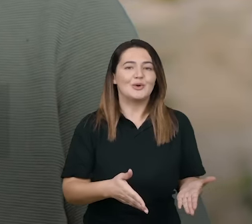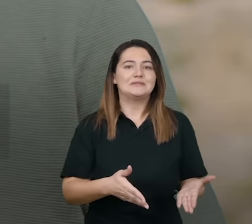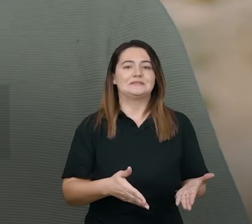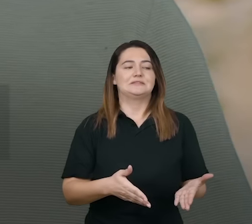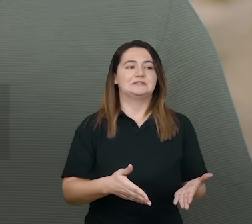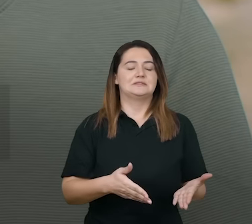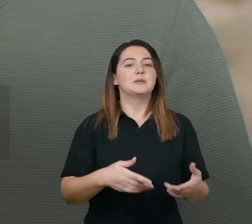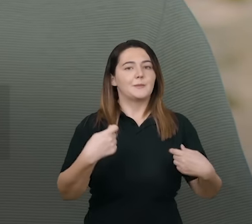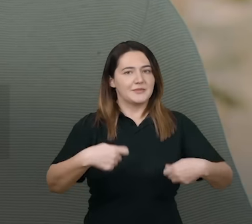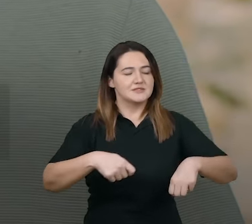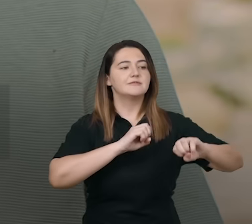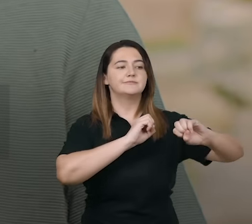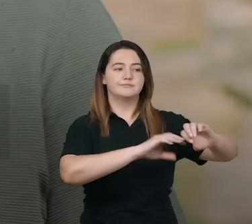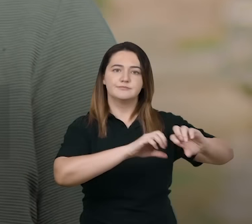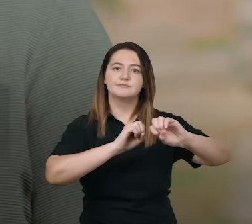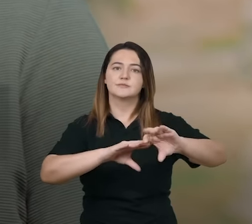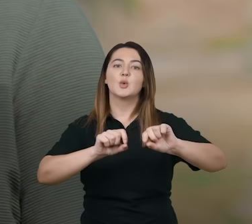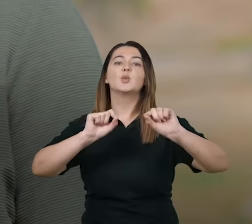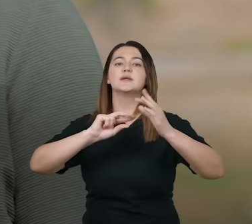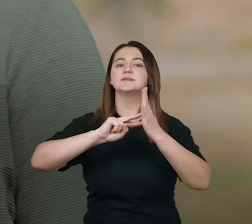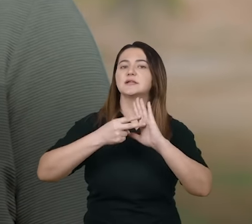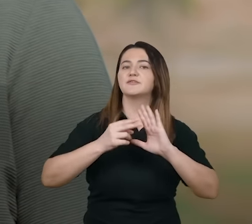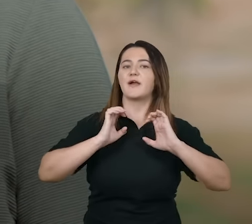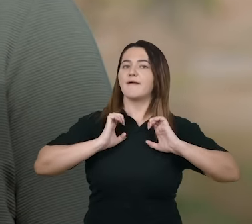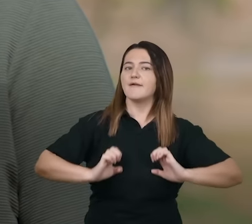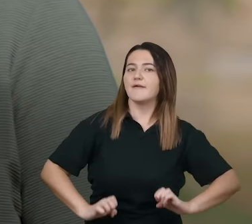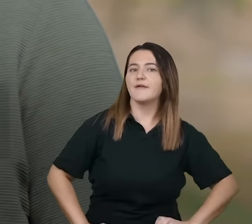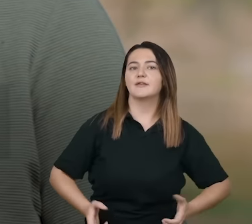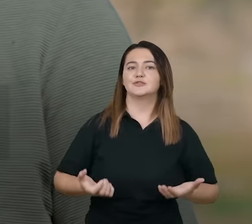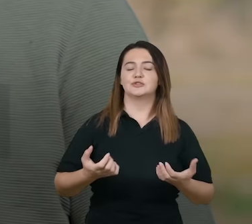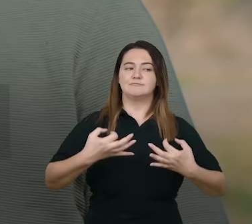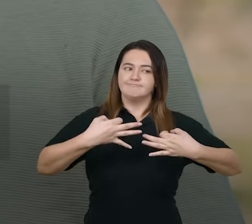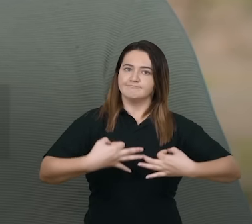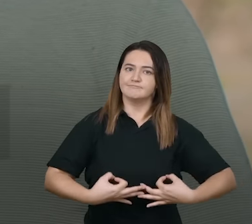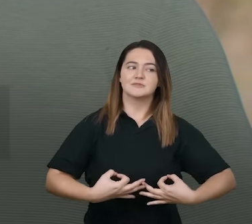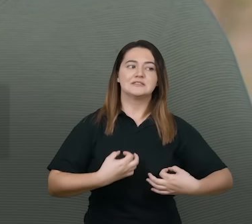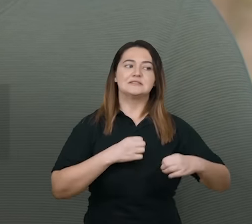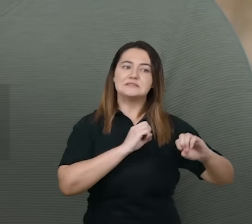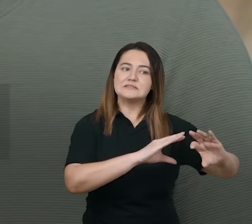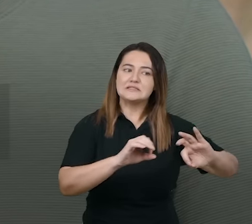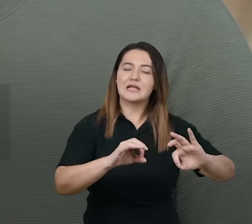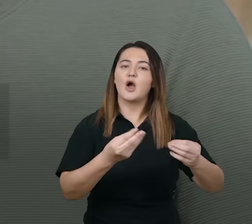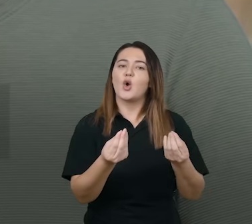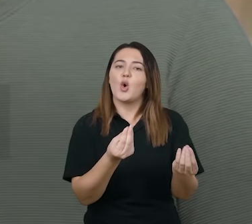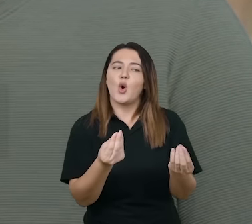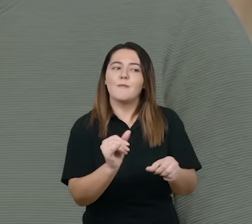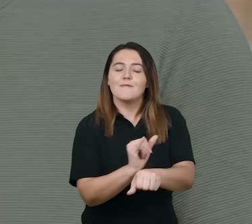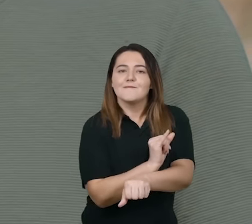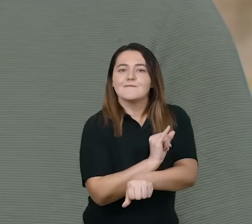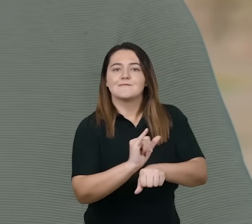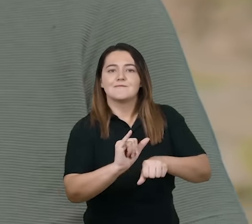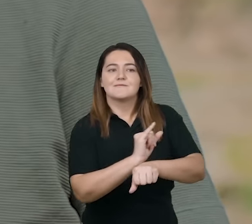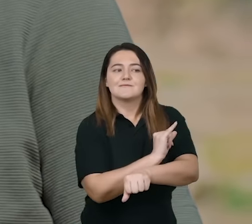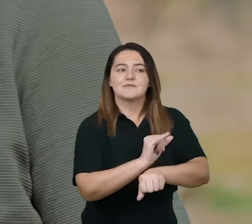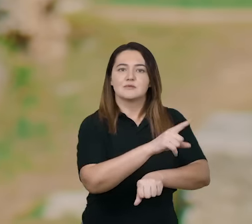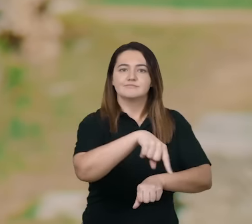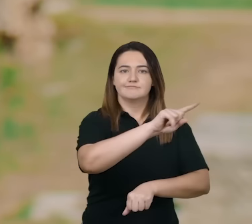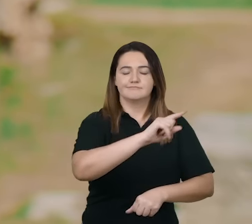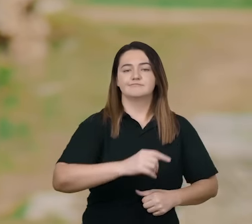e uma ética cristã que iam na contramão de tudo aquilo que os cidadãos mais